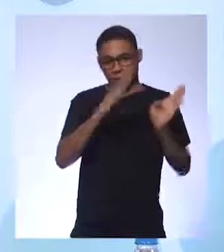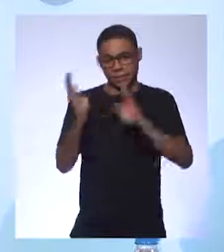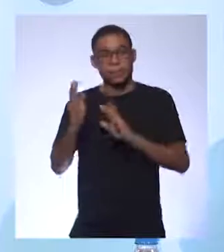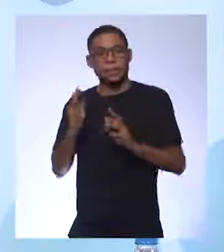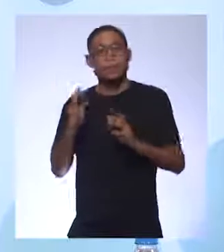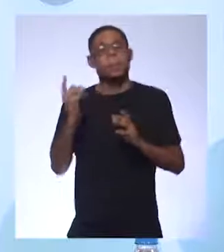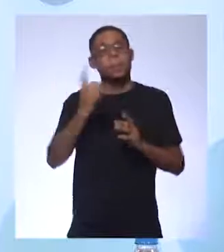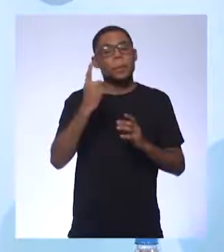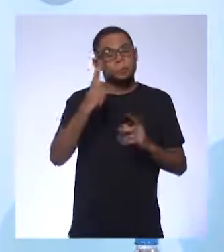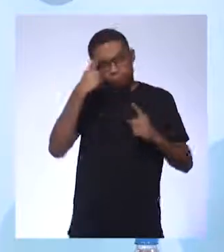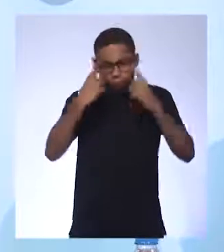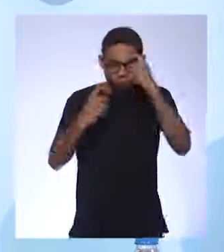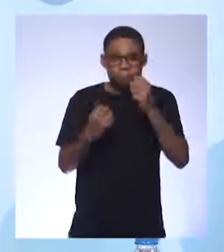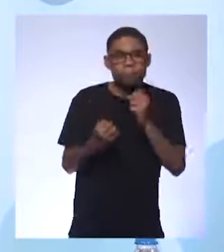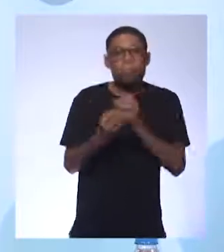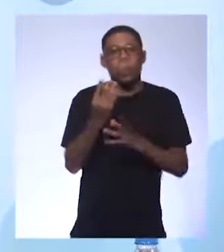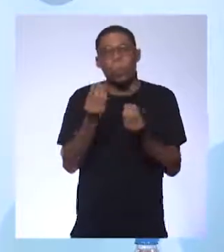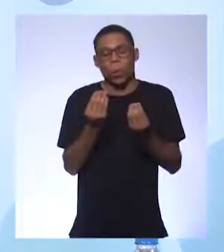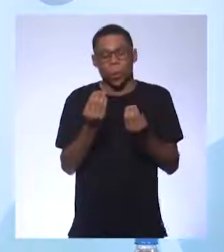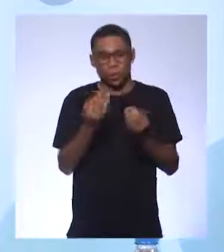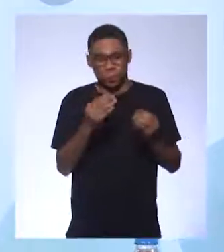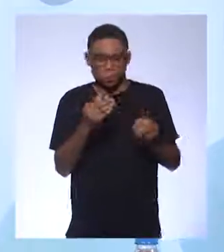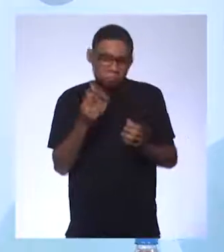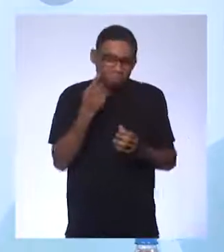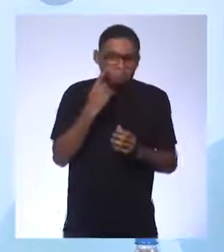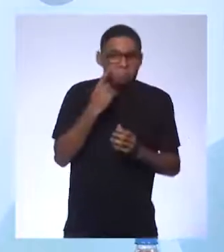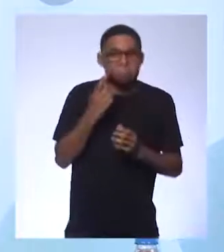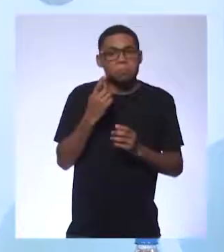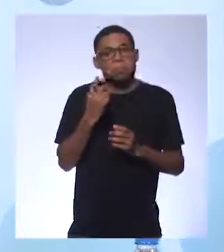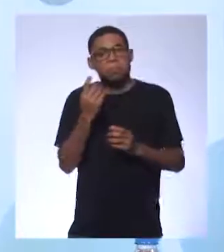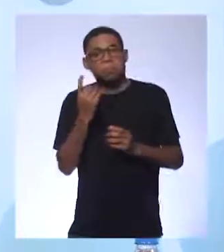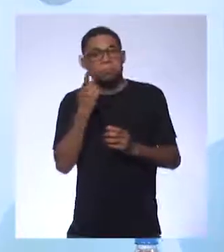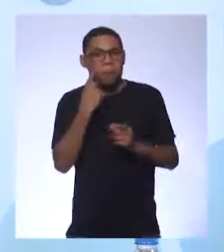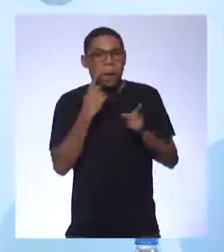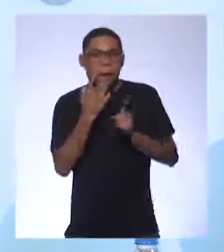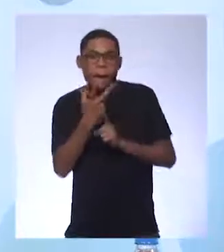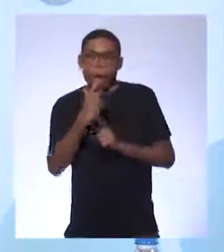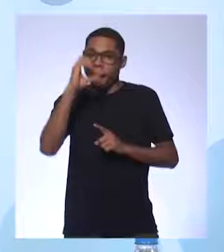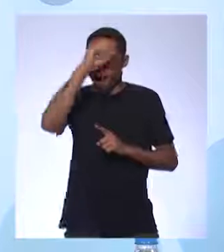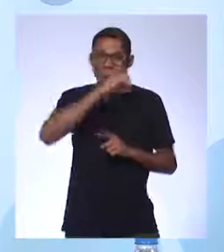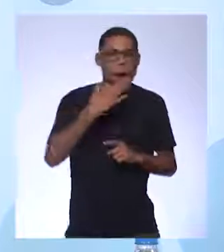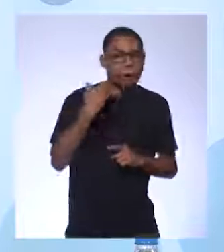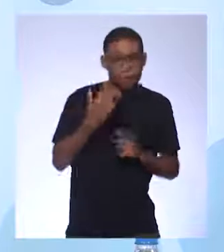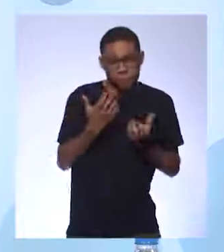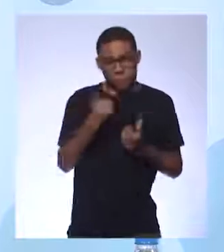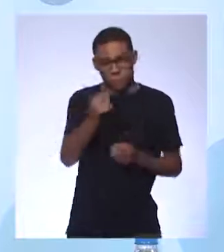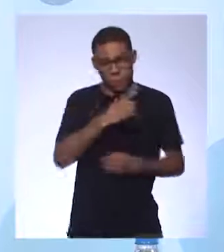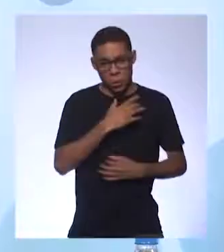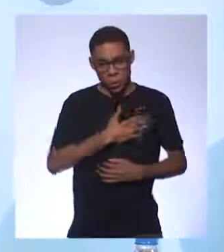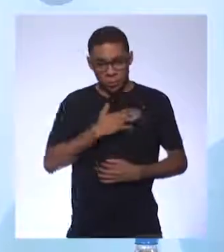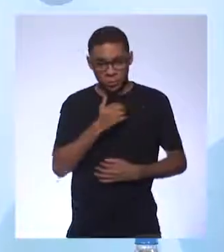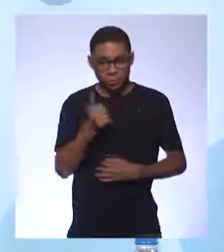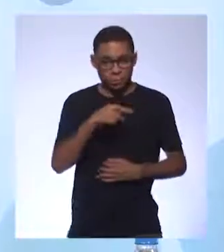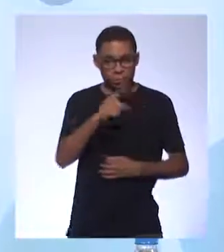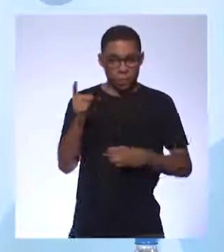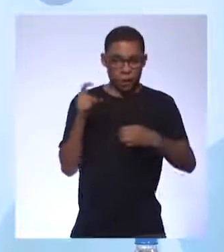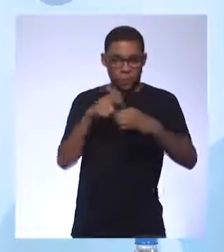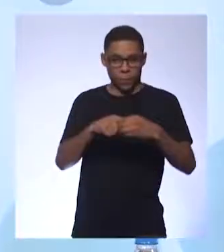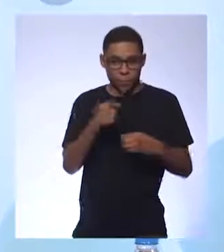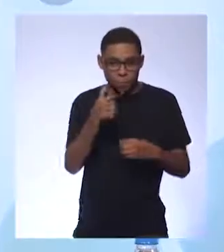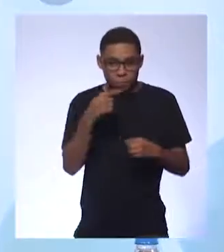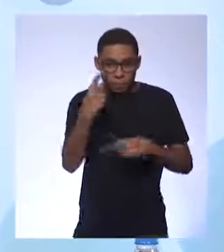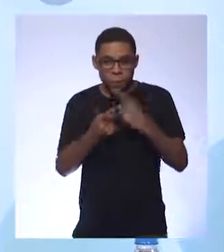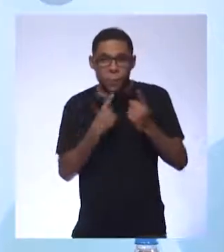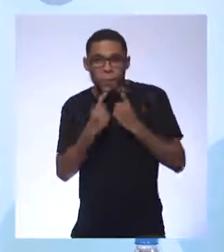criação. É bem simples, mas é só para a gente apreciar um processo de criação. Espero que vocês gostem e a gente volta a